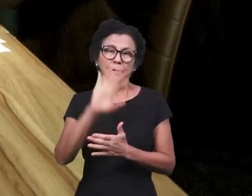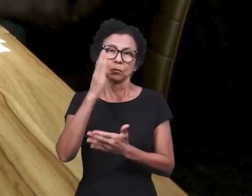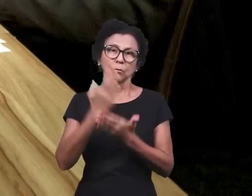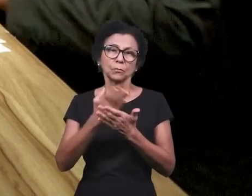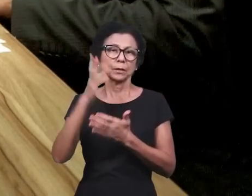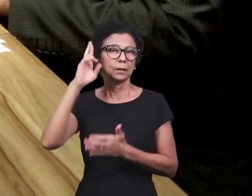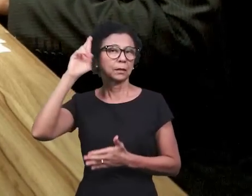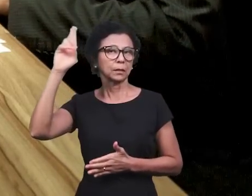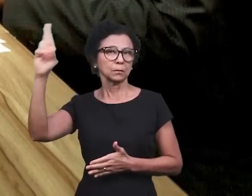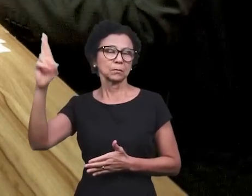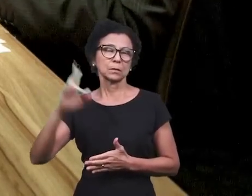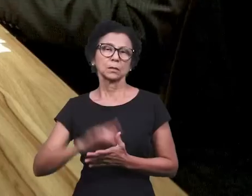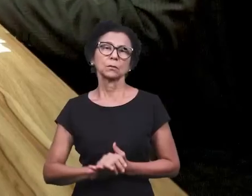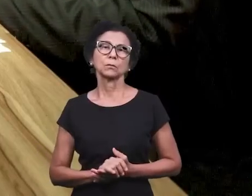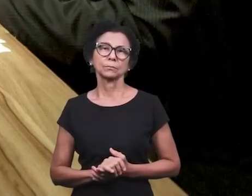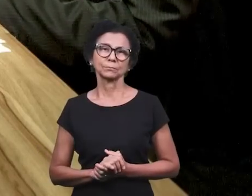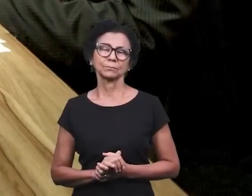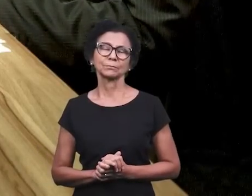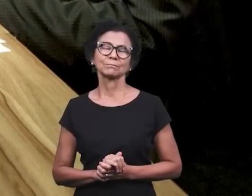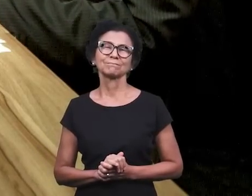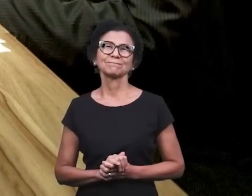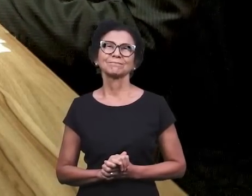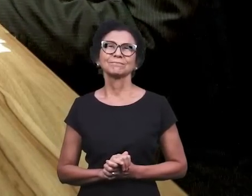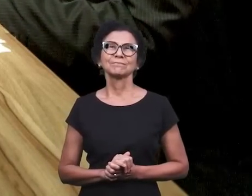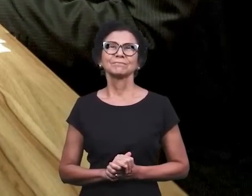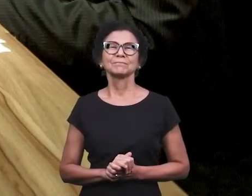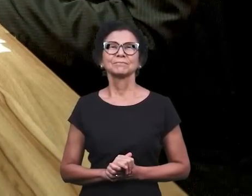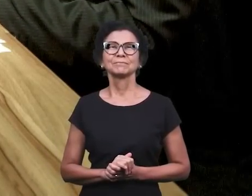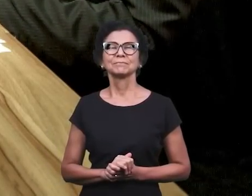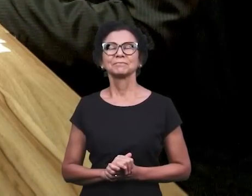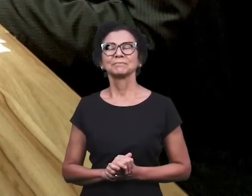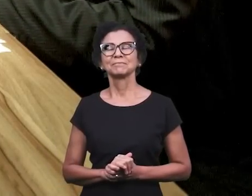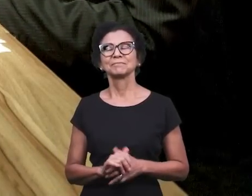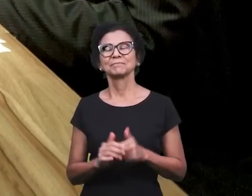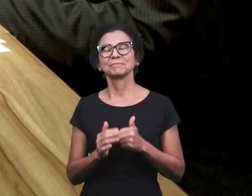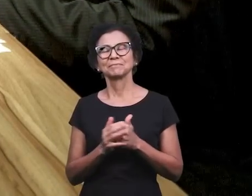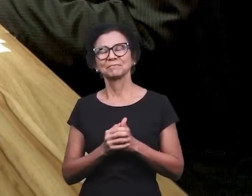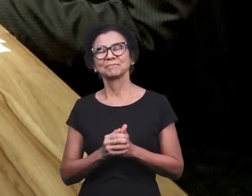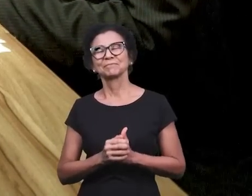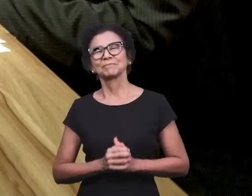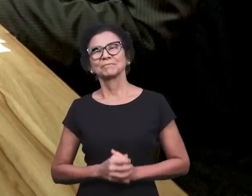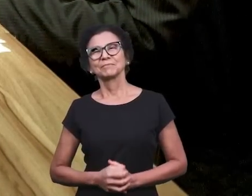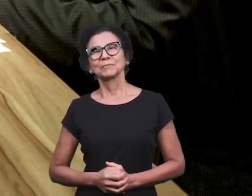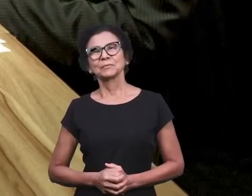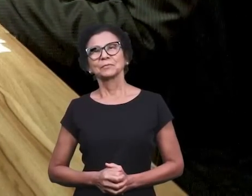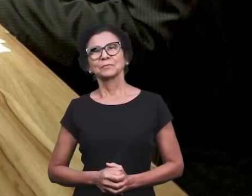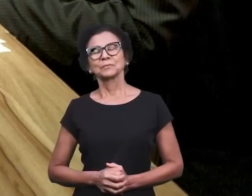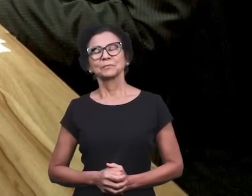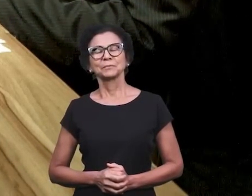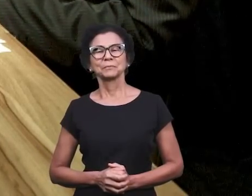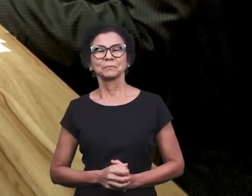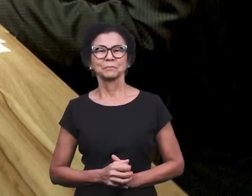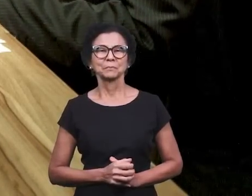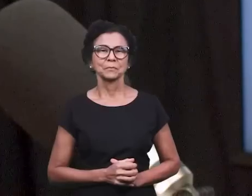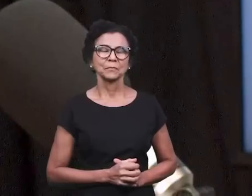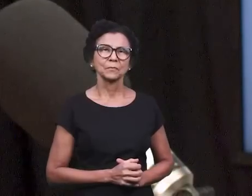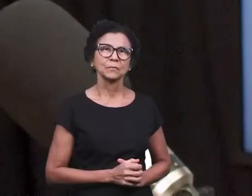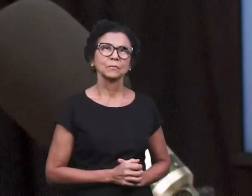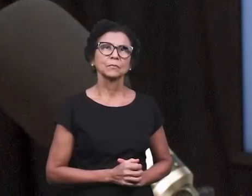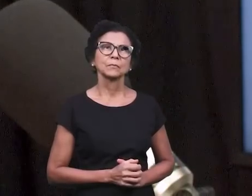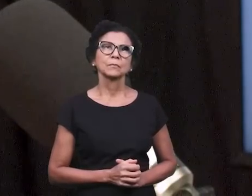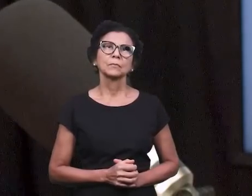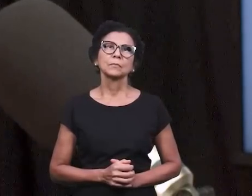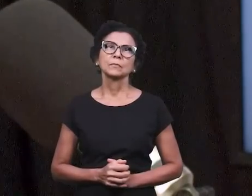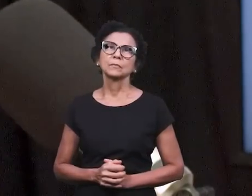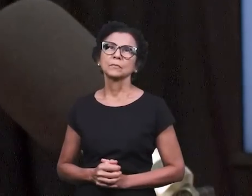na palavra do Senhor que tudo vai dar certo. Amém. Glória a Deus. Amém. Então, meus queridos, olha, vale a pena ter